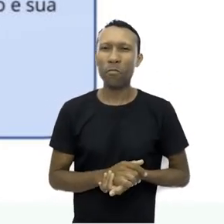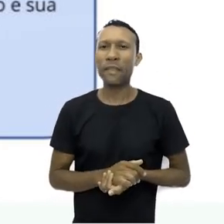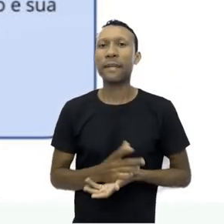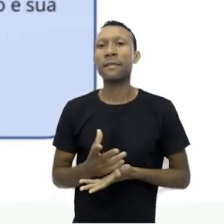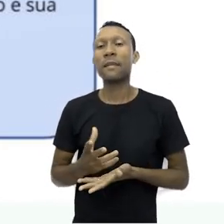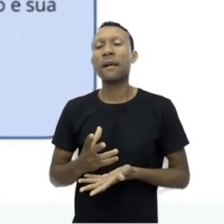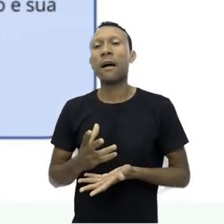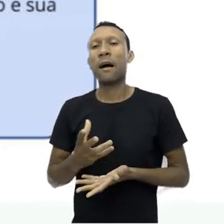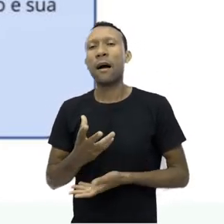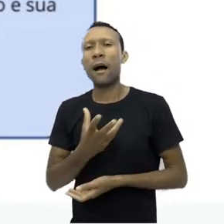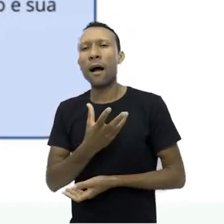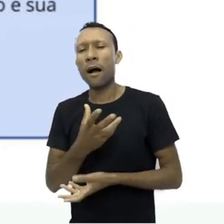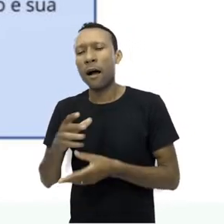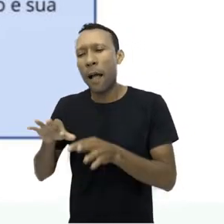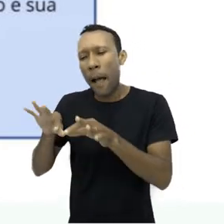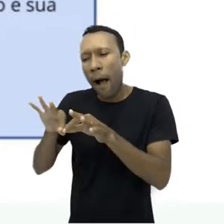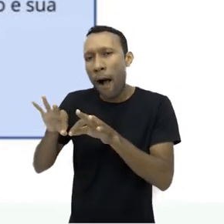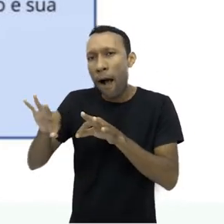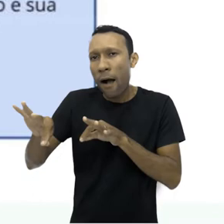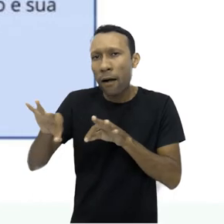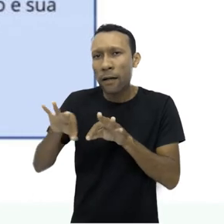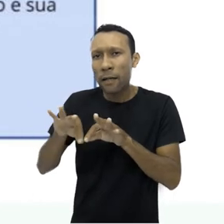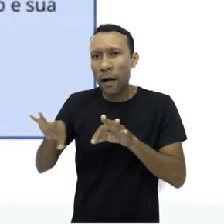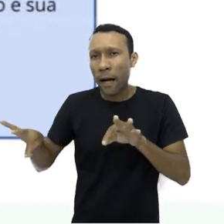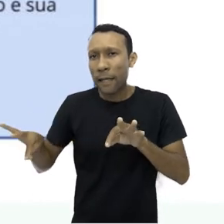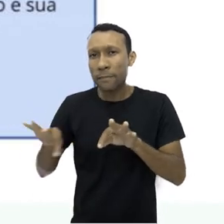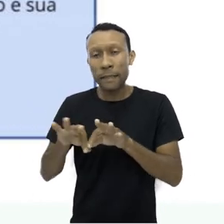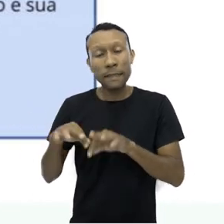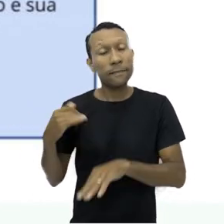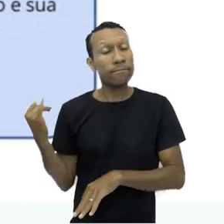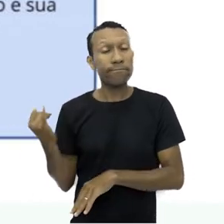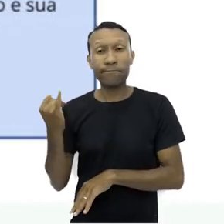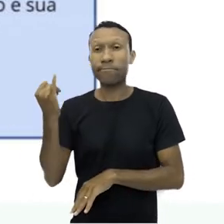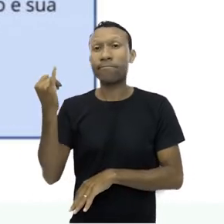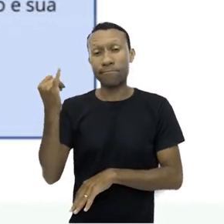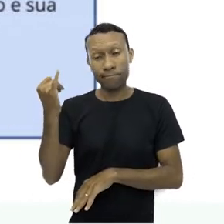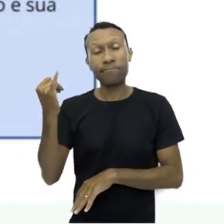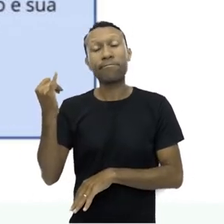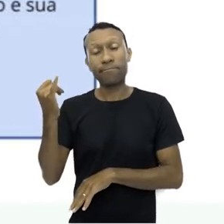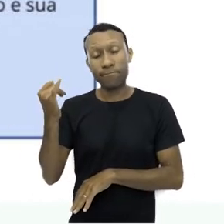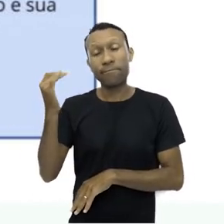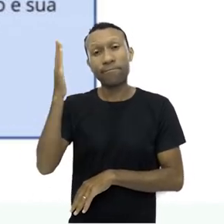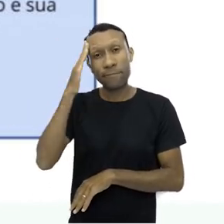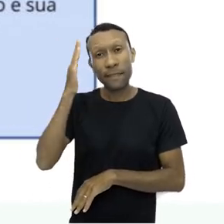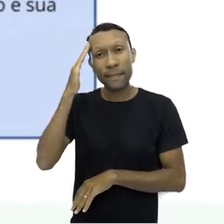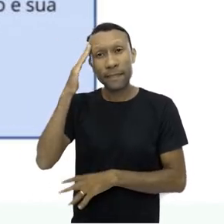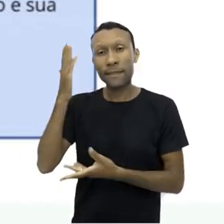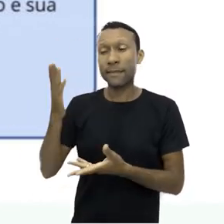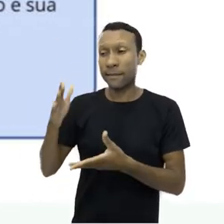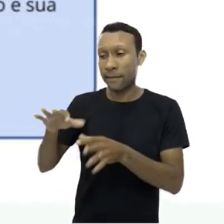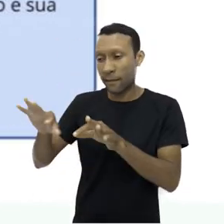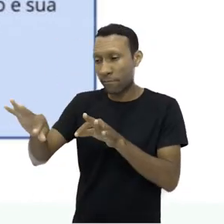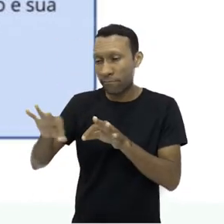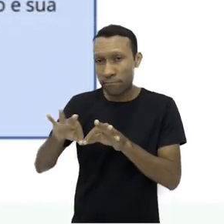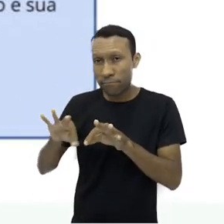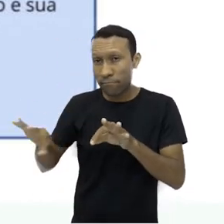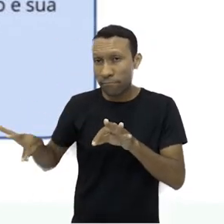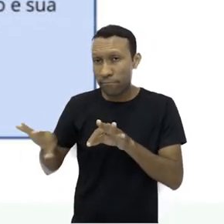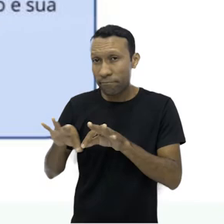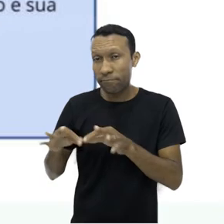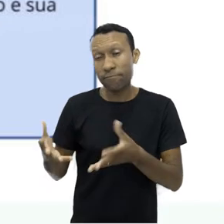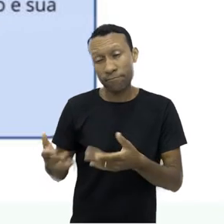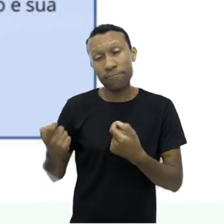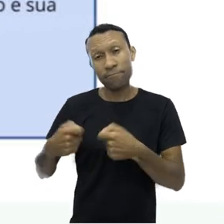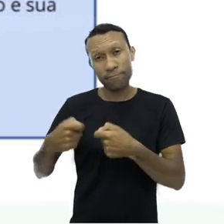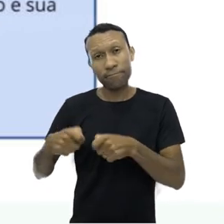As medidas também é importante, pessoal. Sem as medidas, a gente não consegue fazer essa construção adequada, tá certo? Vai ser só imaginação, aí vai dar